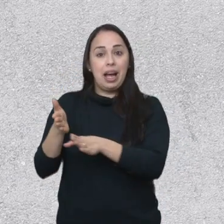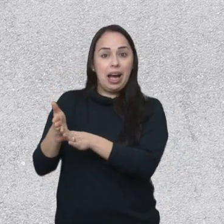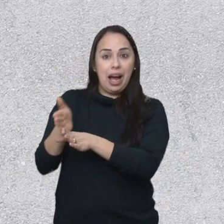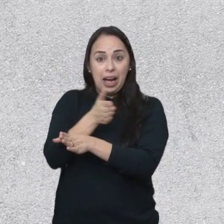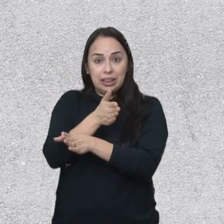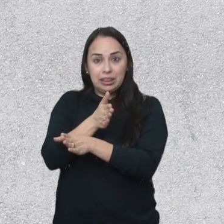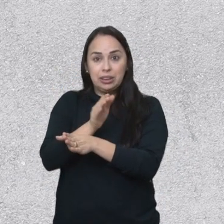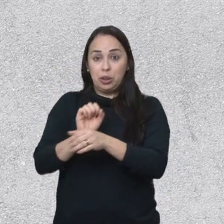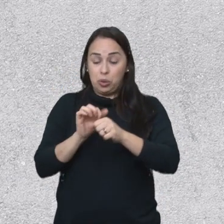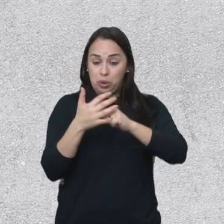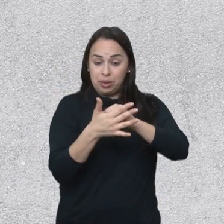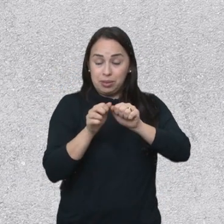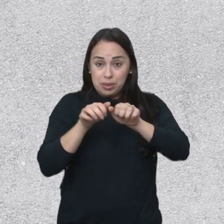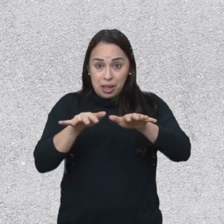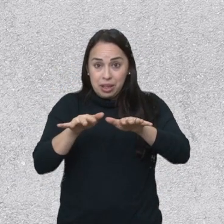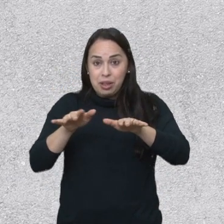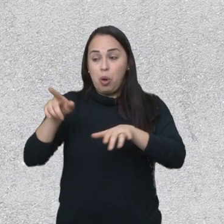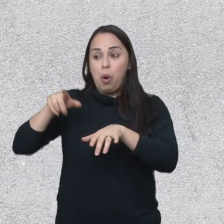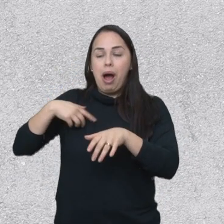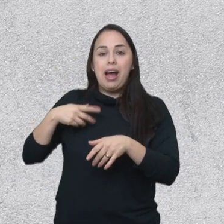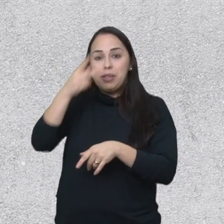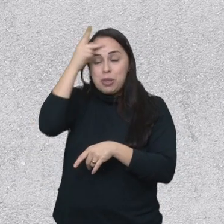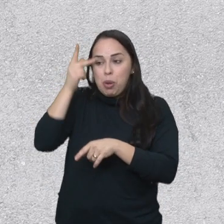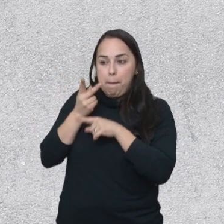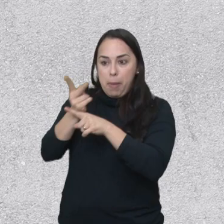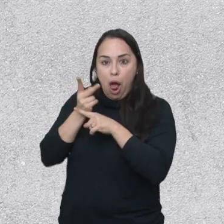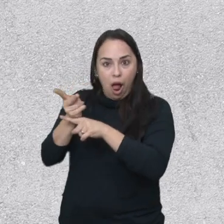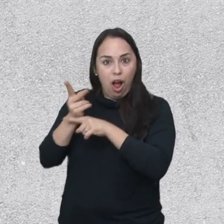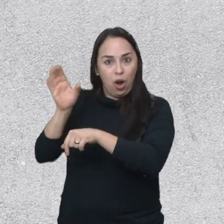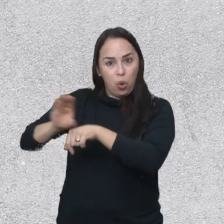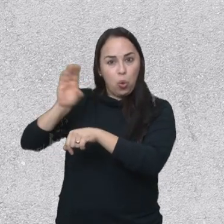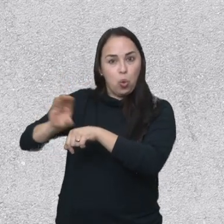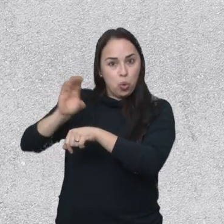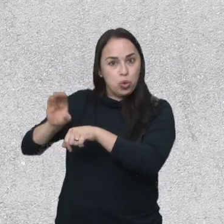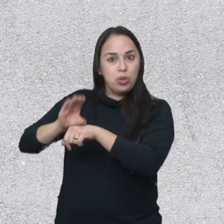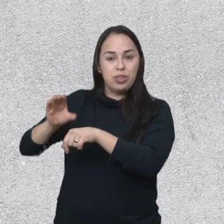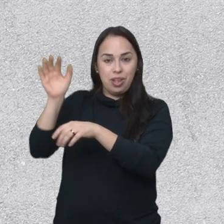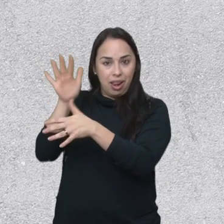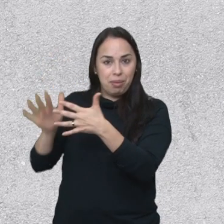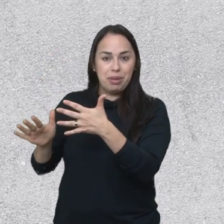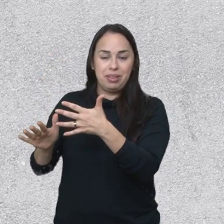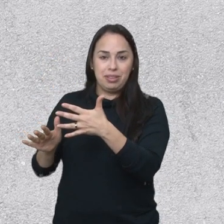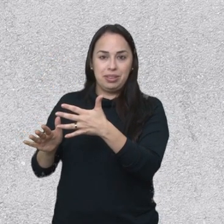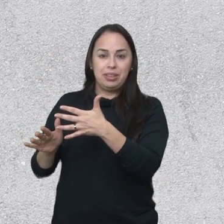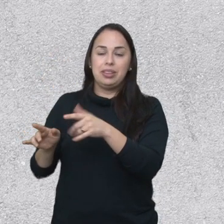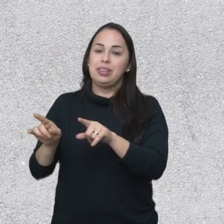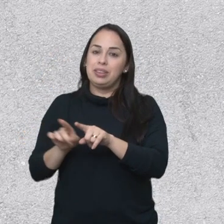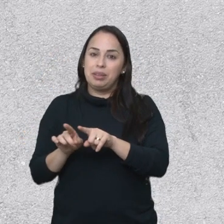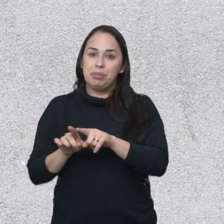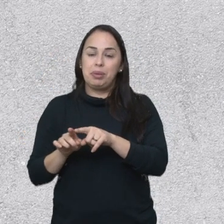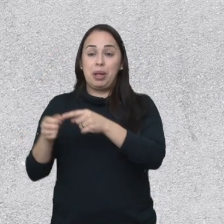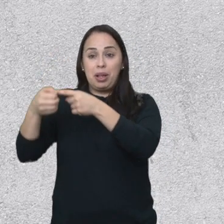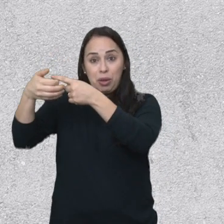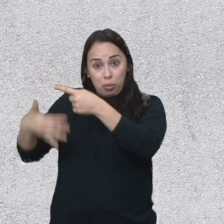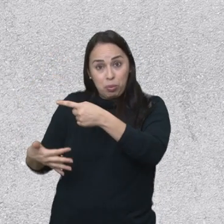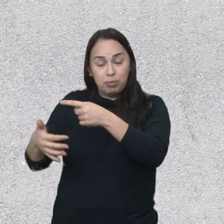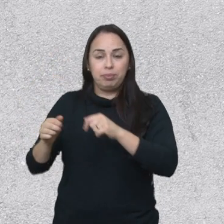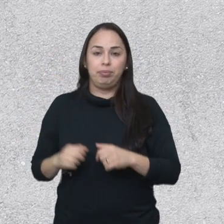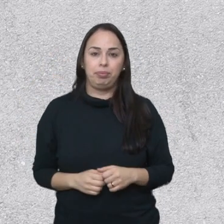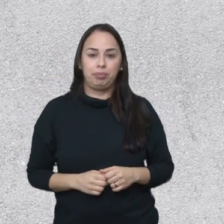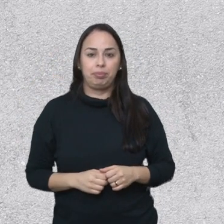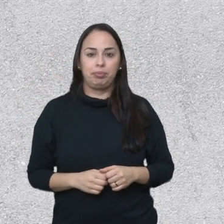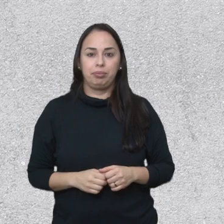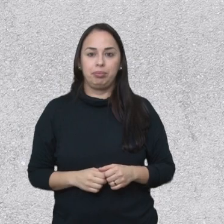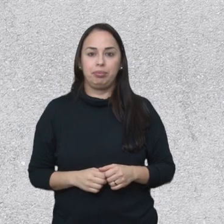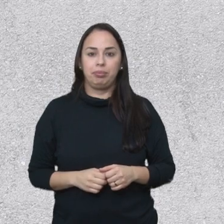de isolamento social, o curso de Libras foi o mais procurado por aqueles que buscavam uma profissionalização. Isso segundo a plataforma Go